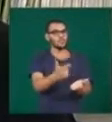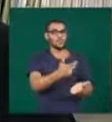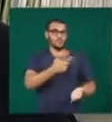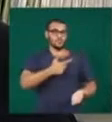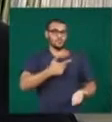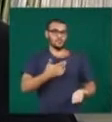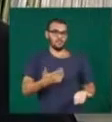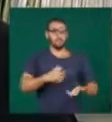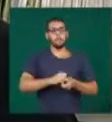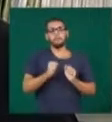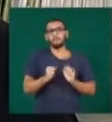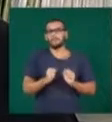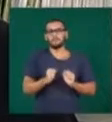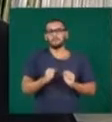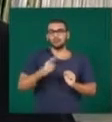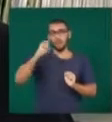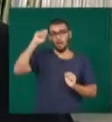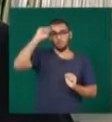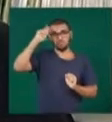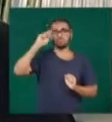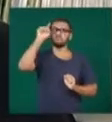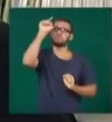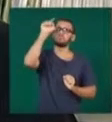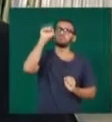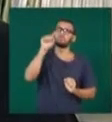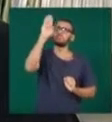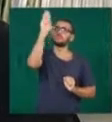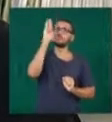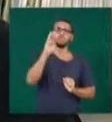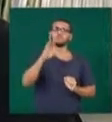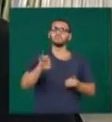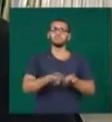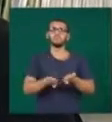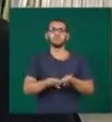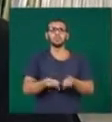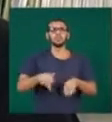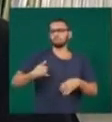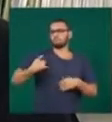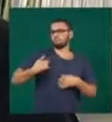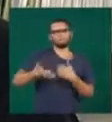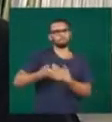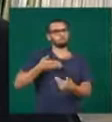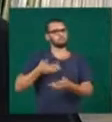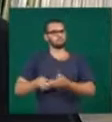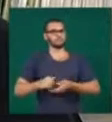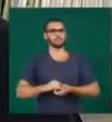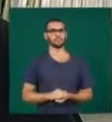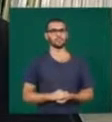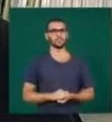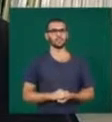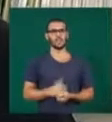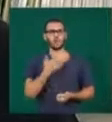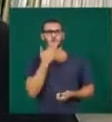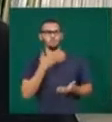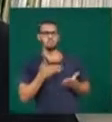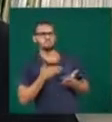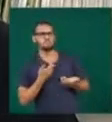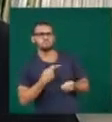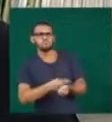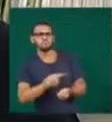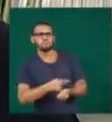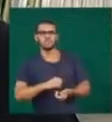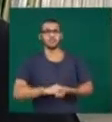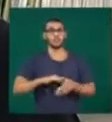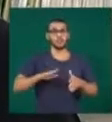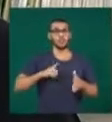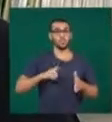etárias. E qual que é a premiação final para os vencedores? Os vencedores das duas categorias, eles